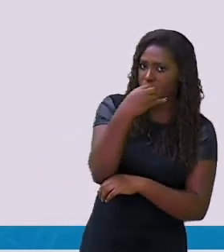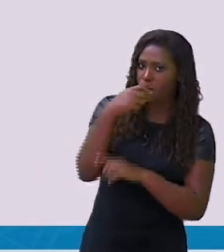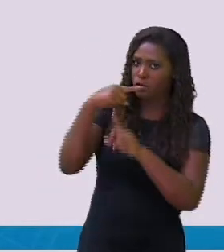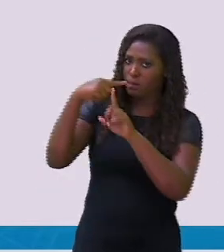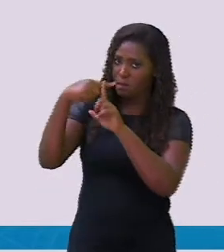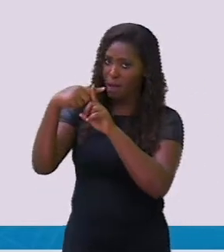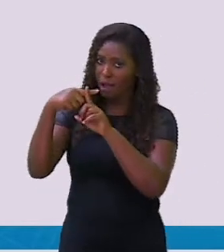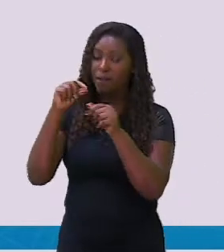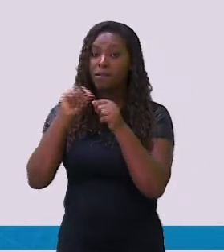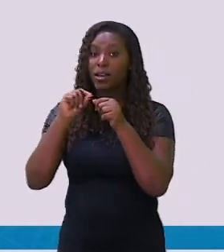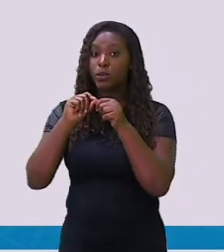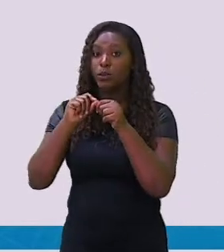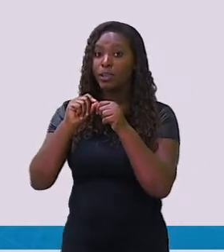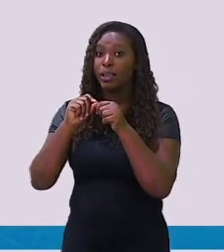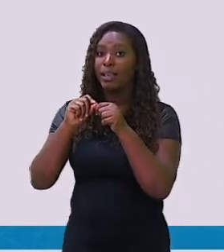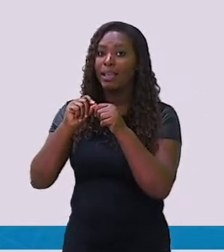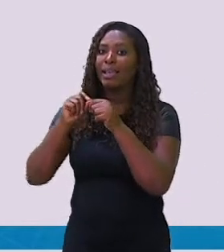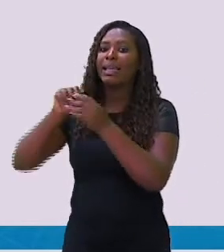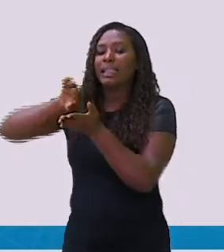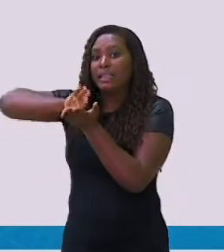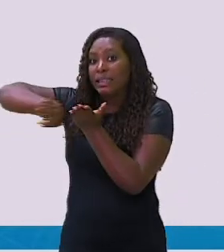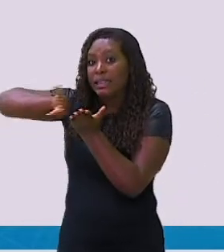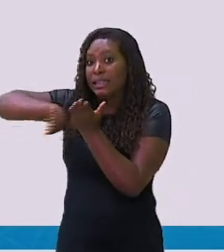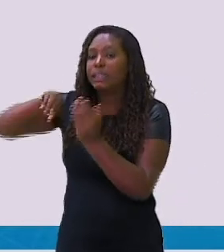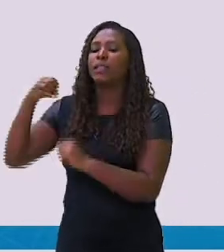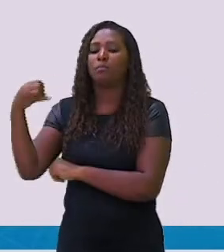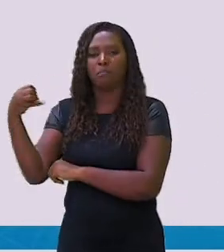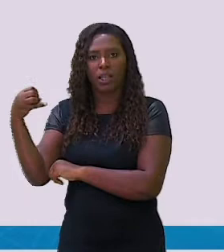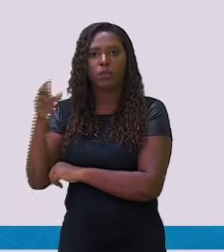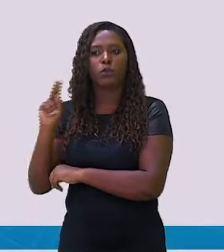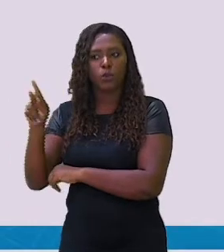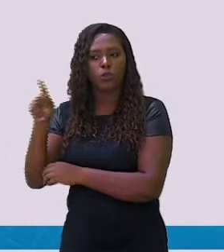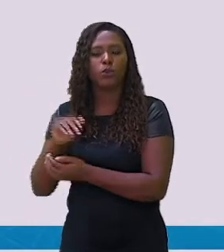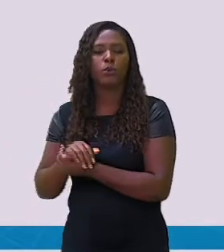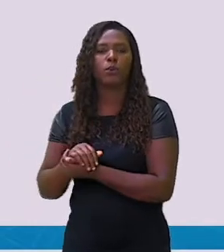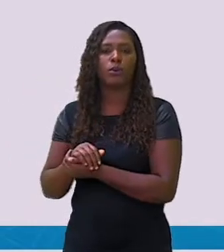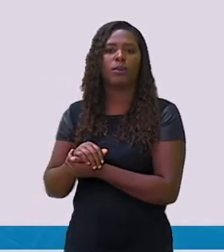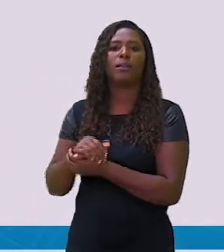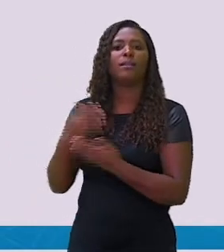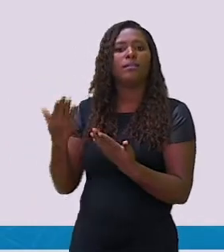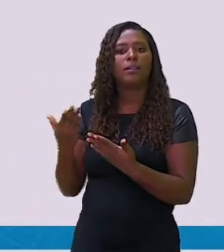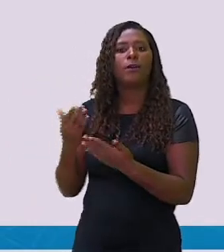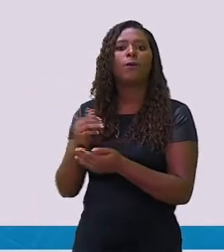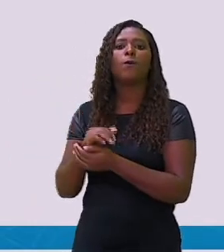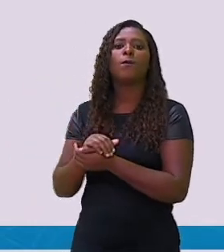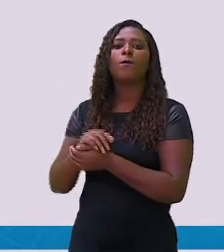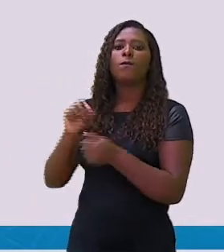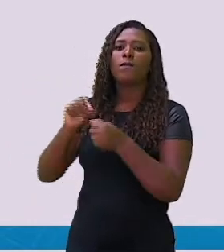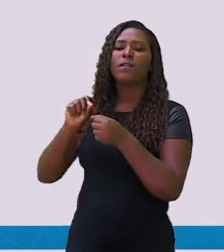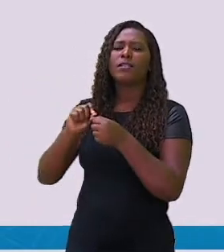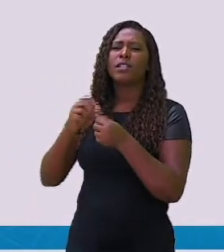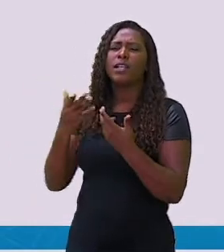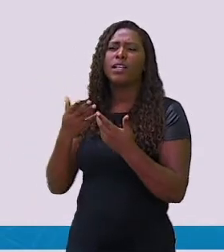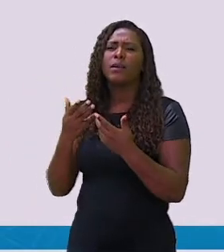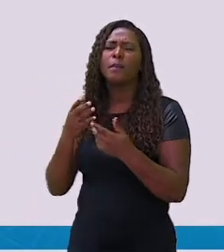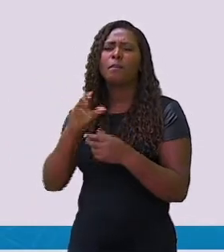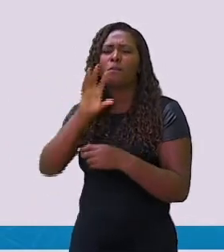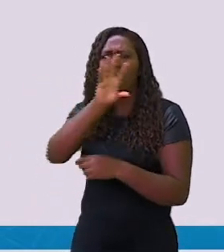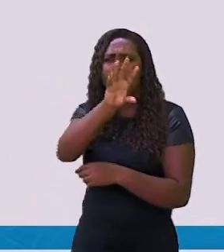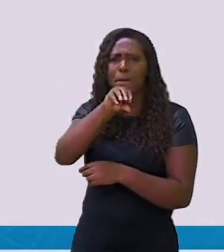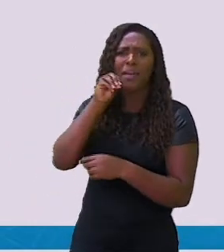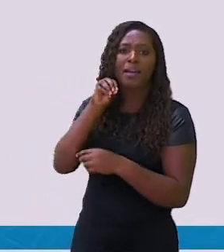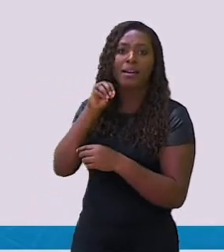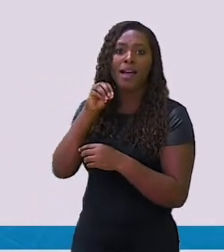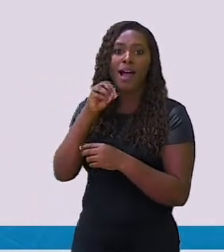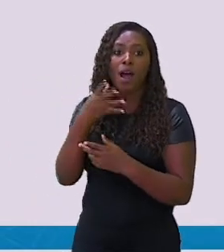a subtração que é 25 - 12 13 e vou dar o sinal do maior número do número